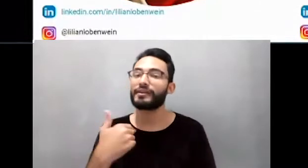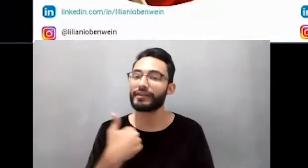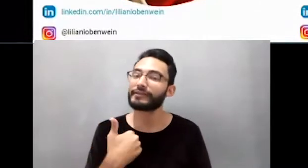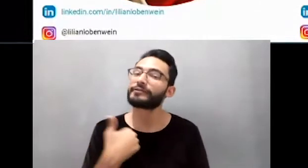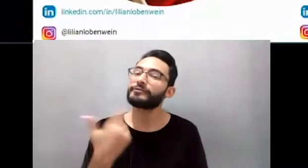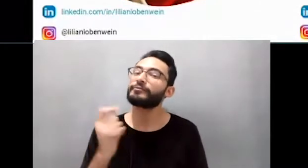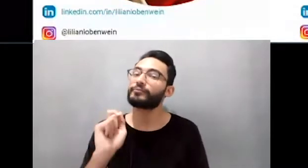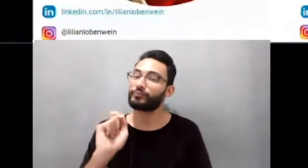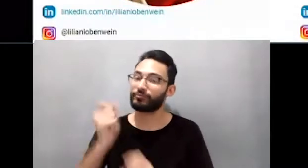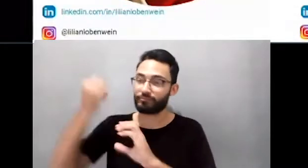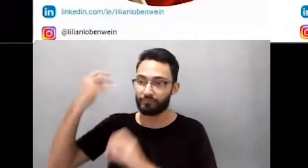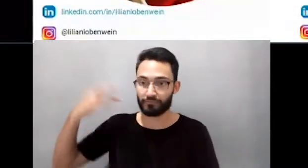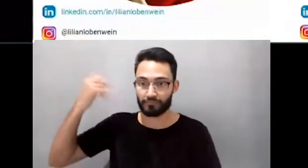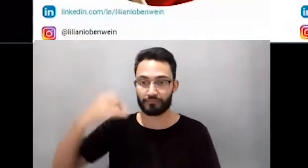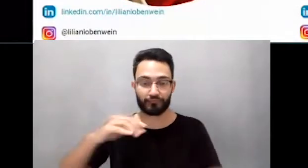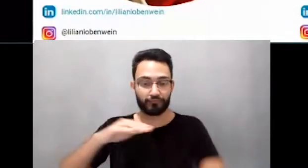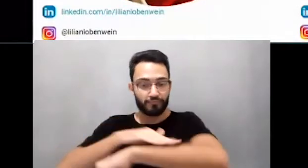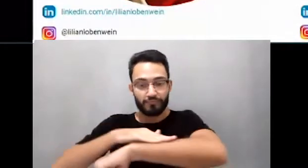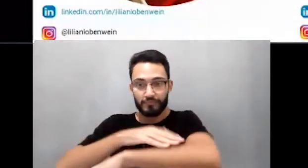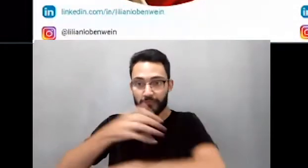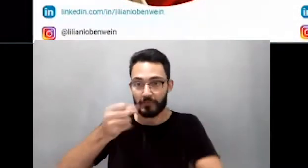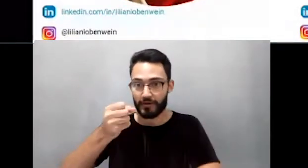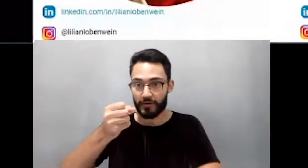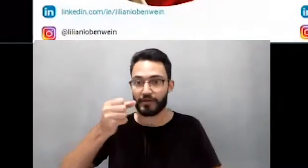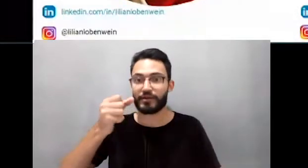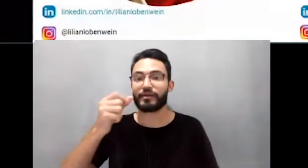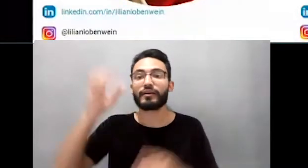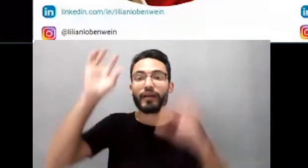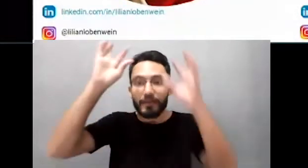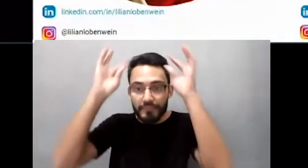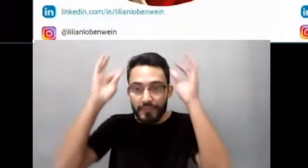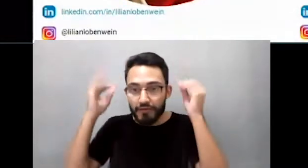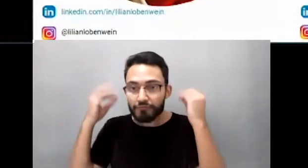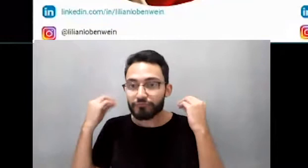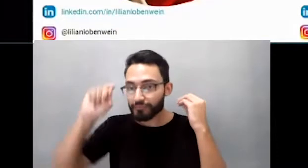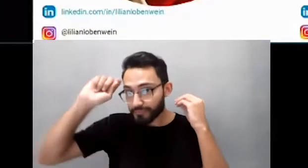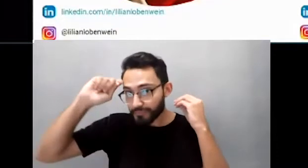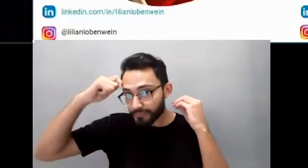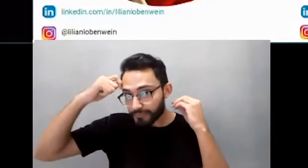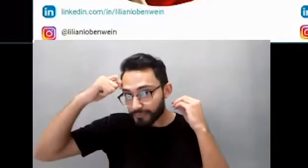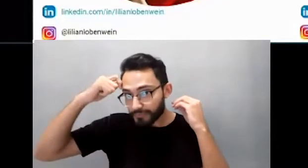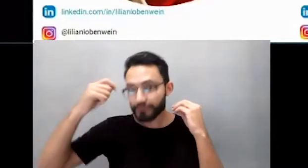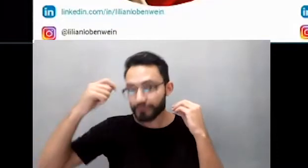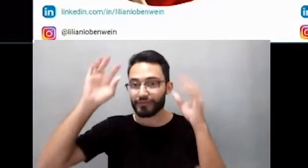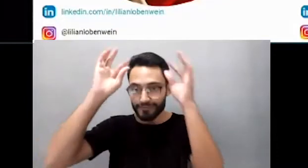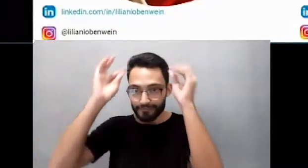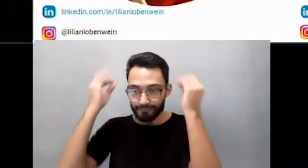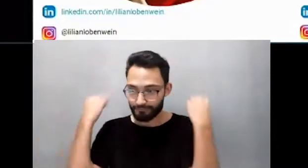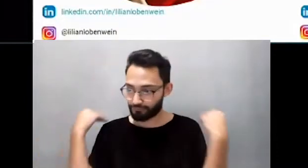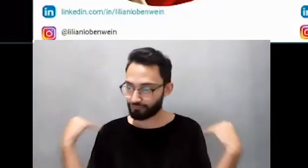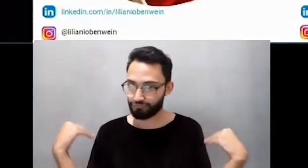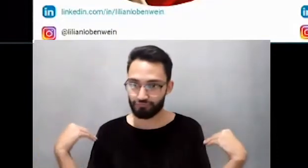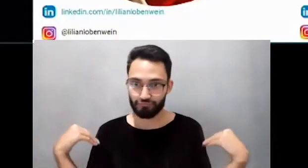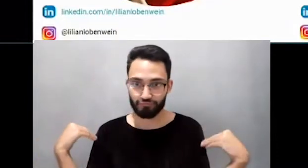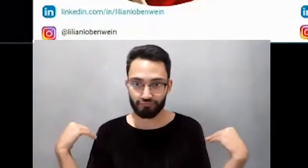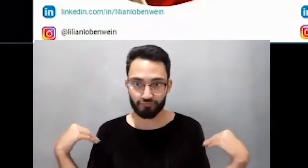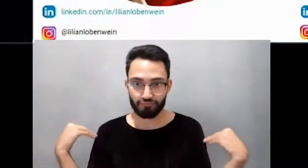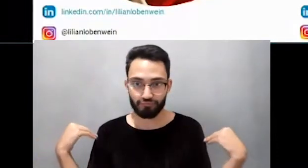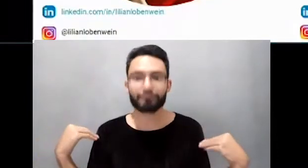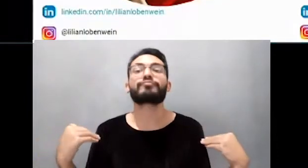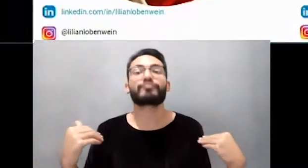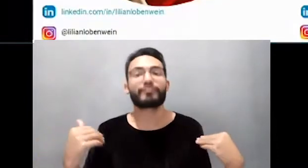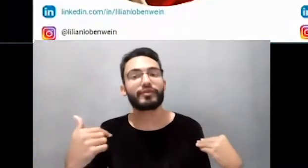mulher branca, com cabelos escuros, eles estão soltos, estão um pouquinho abaixo da altura do ombro. Eu estou vestida com